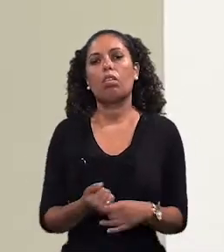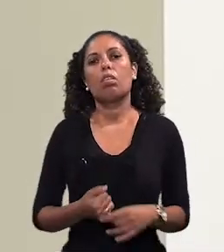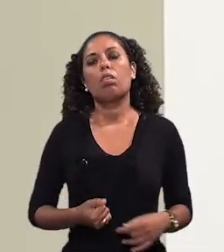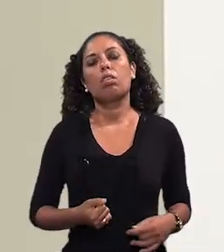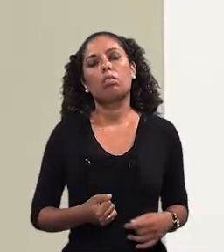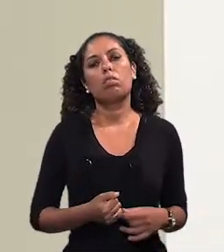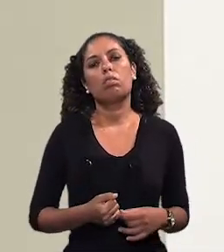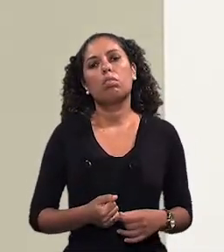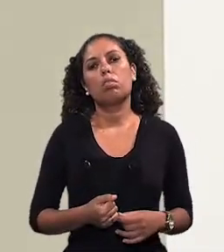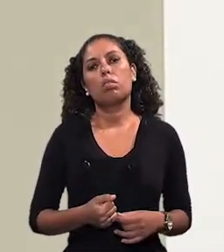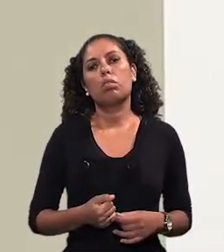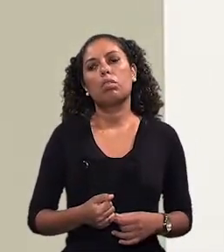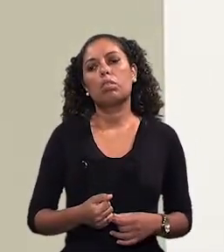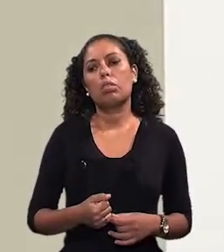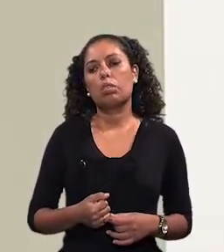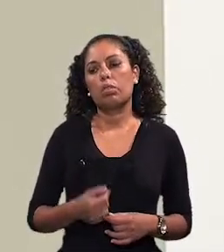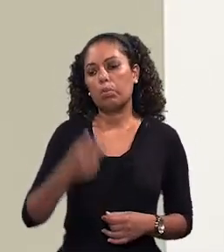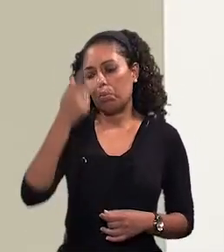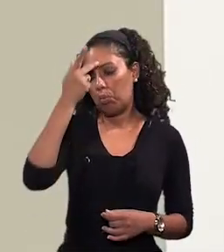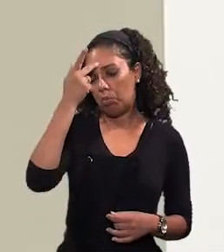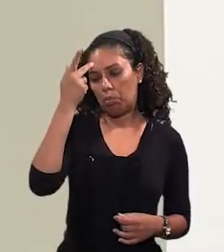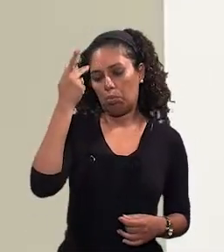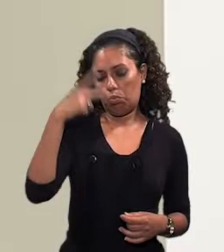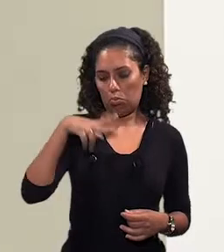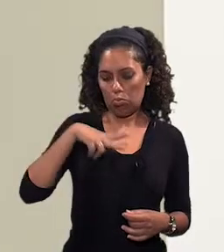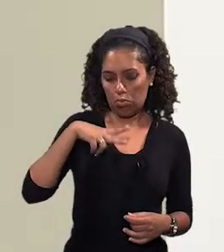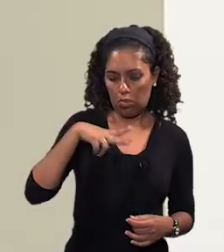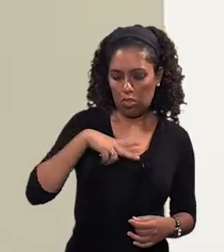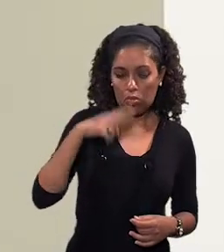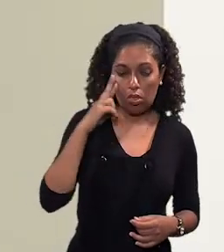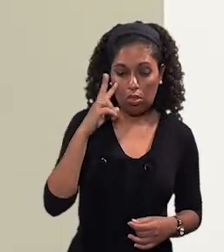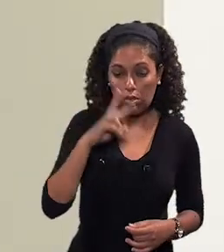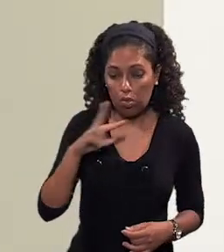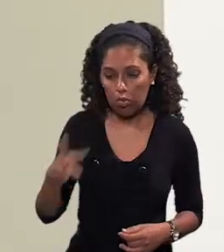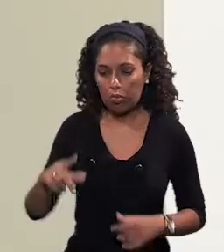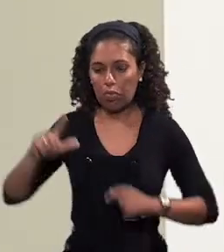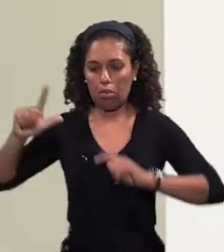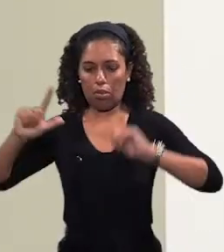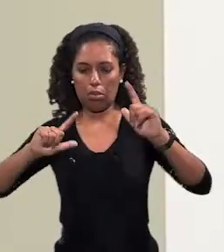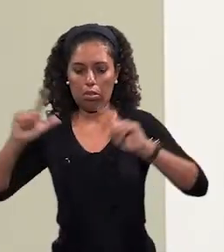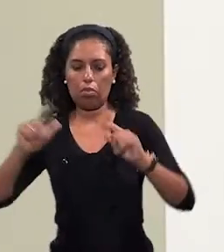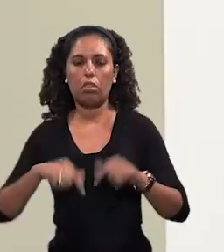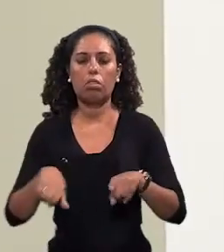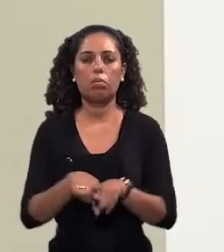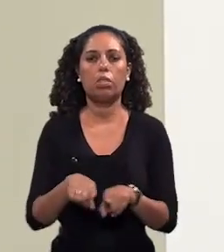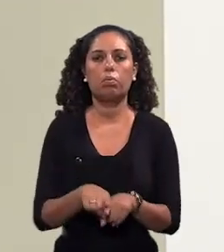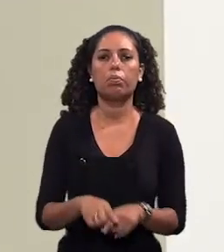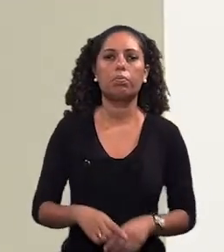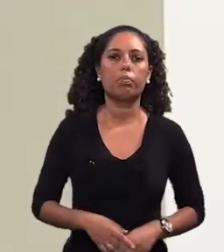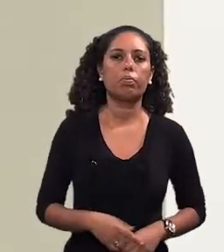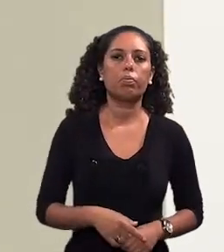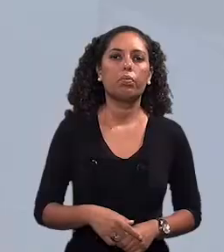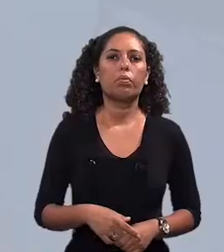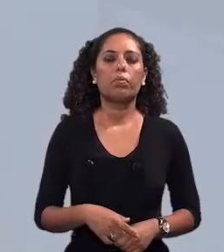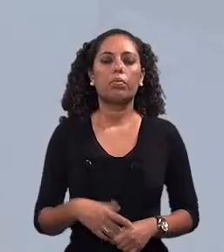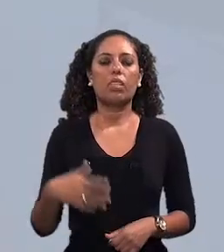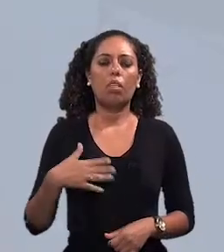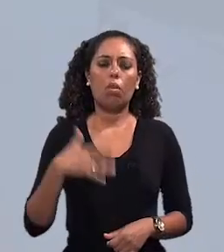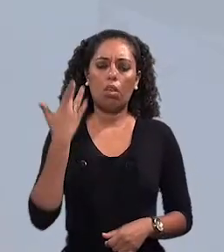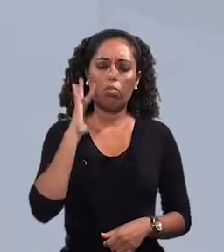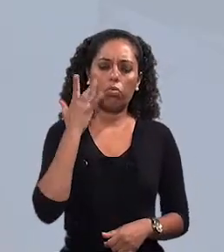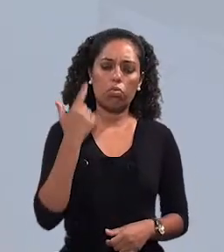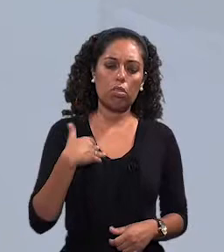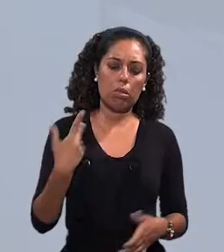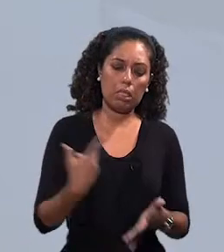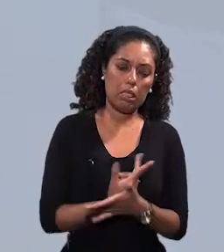pessoas presentes e tanto pessoalmente quanto virtualmente acompanhando esse evento direto aqui do nosso plenário. E se eu não